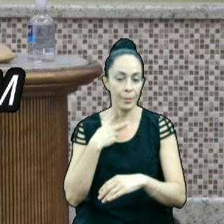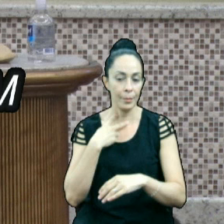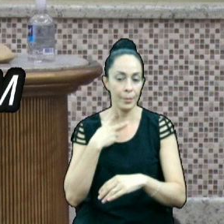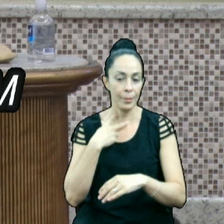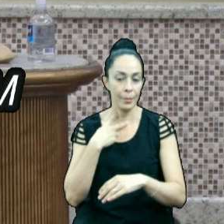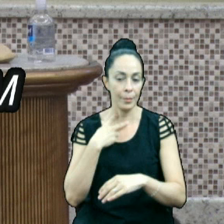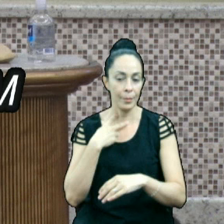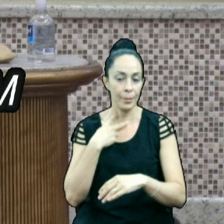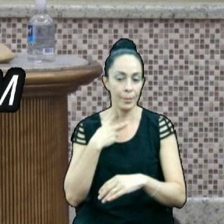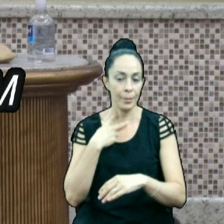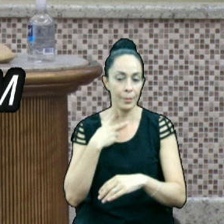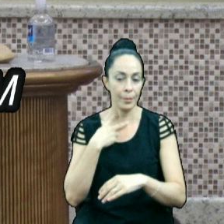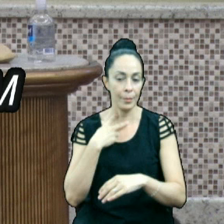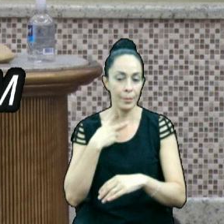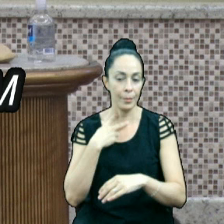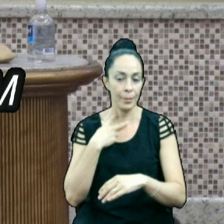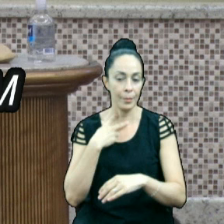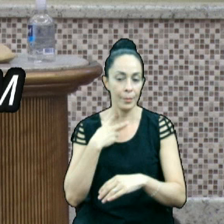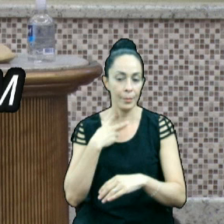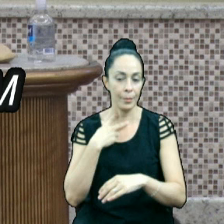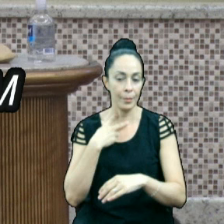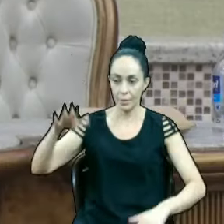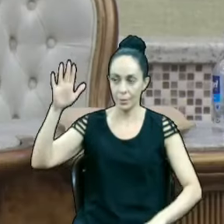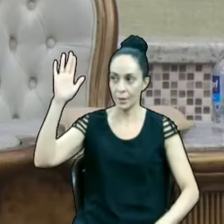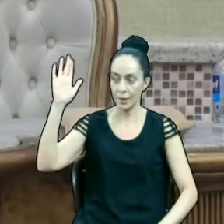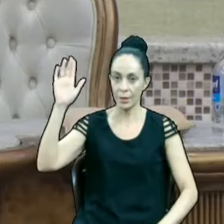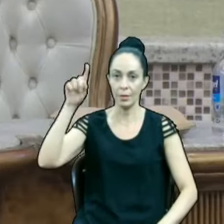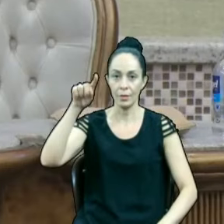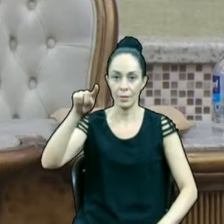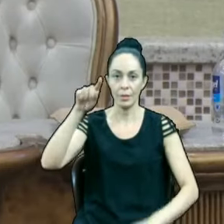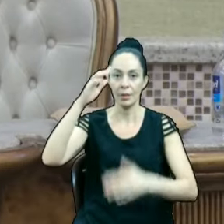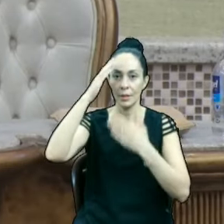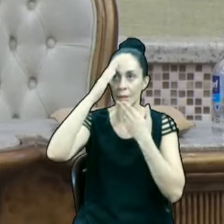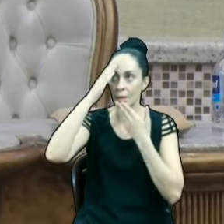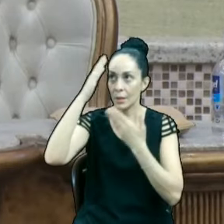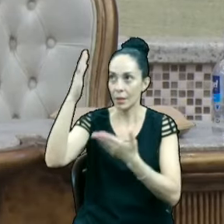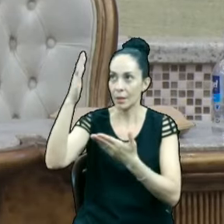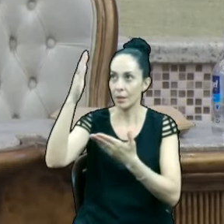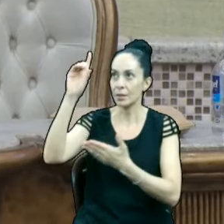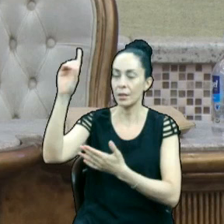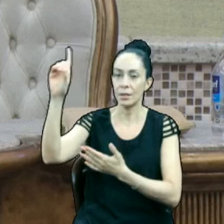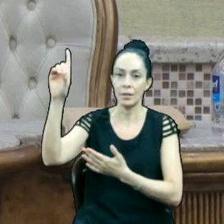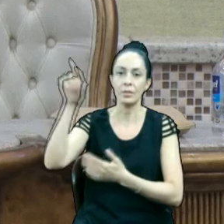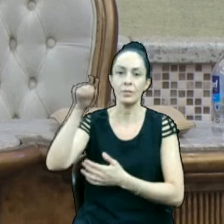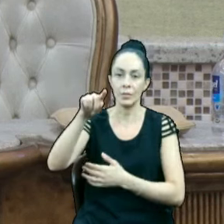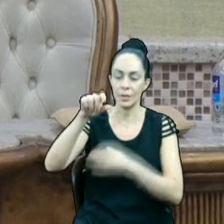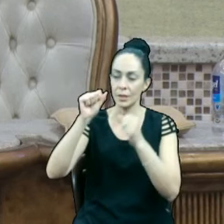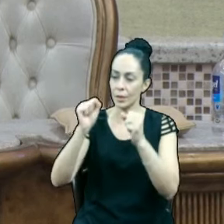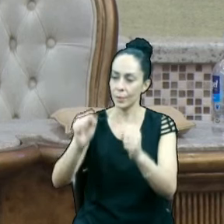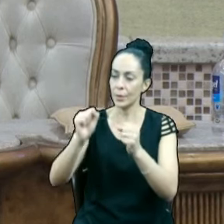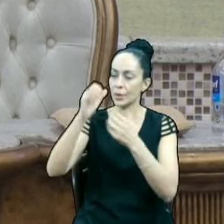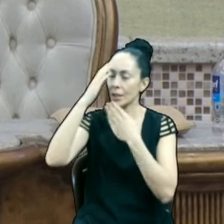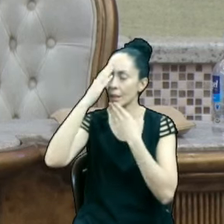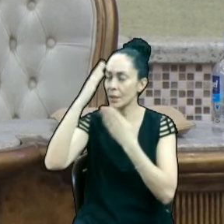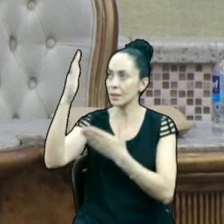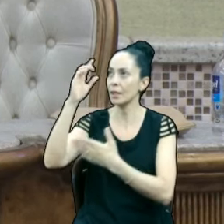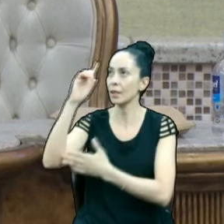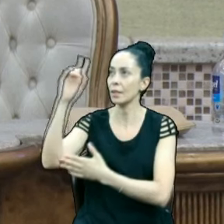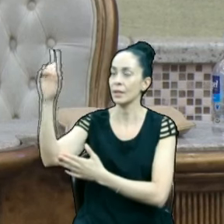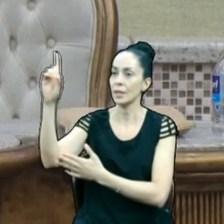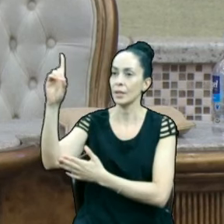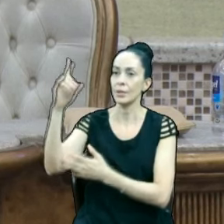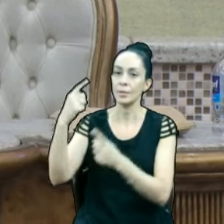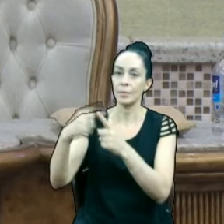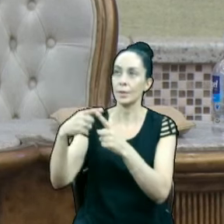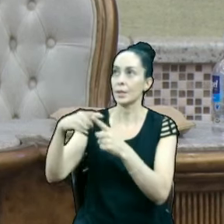mão para o céu e você que tem aí o coração grato louve ao Senhor agradeço a Deus pelo dom